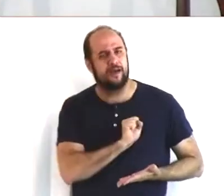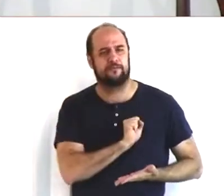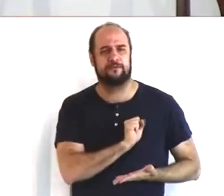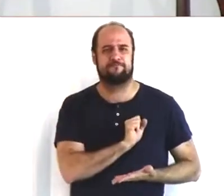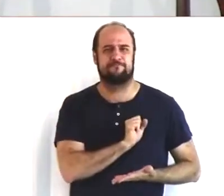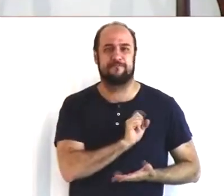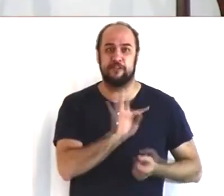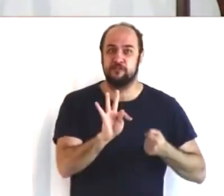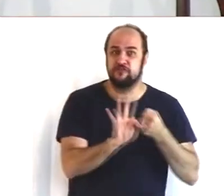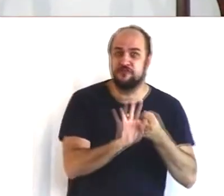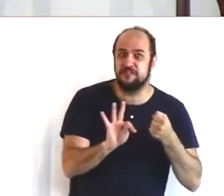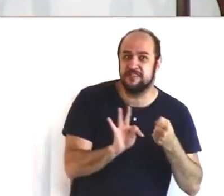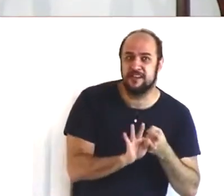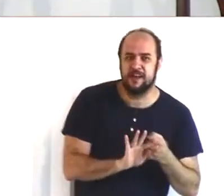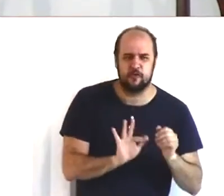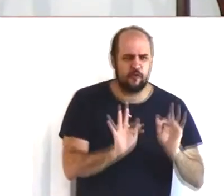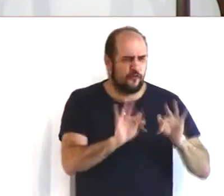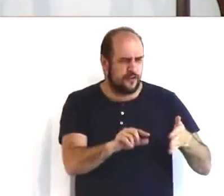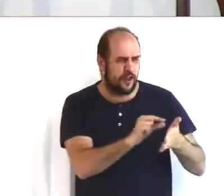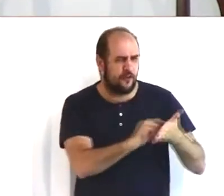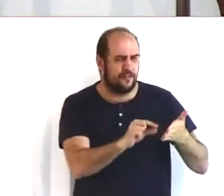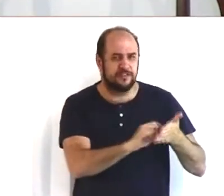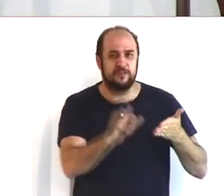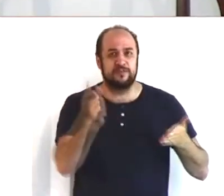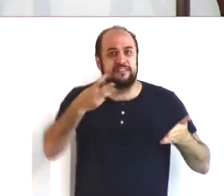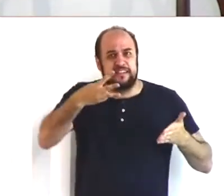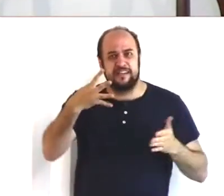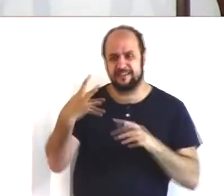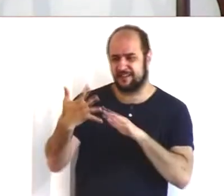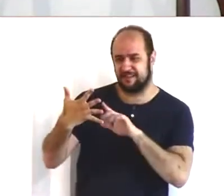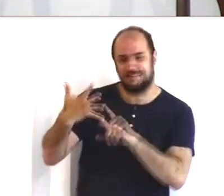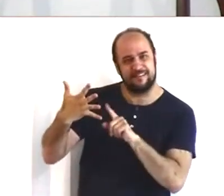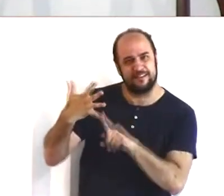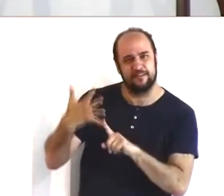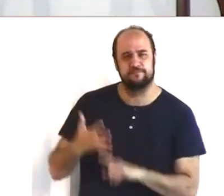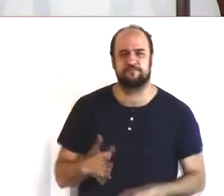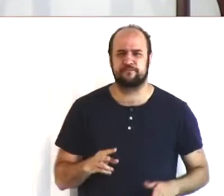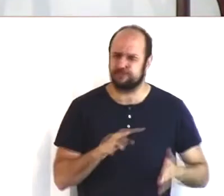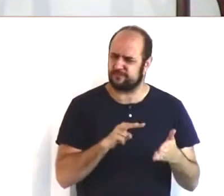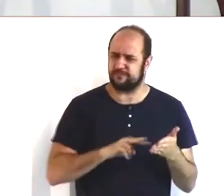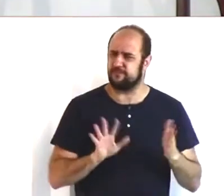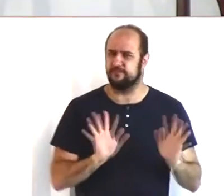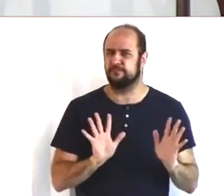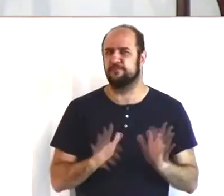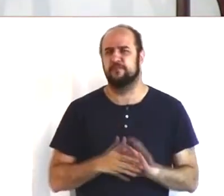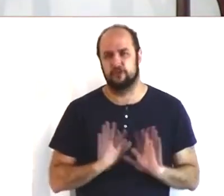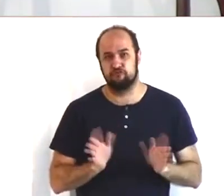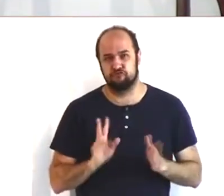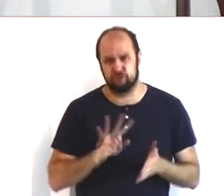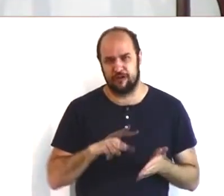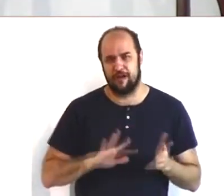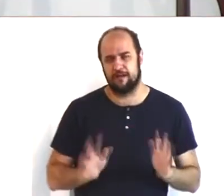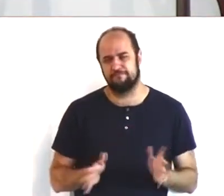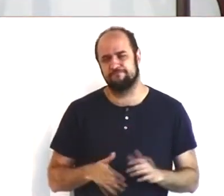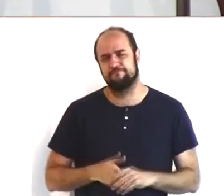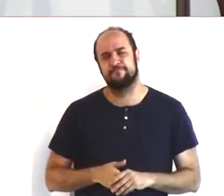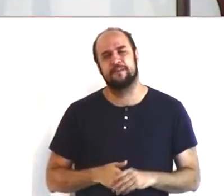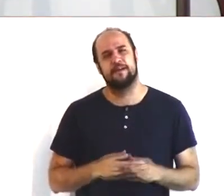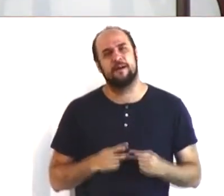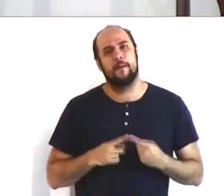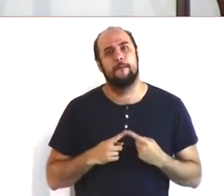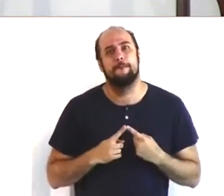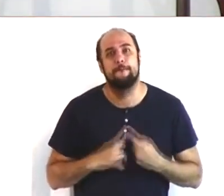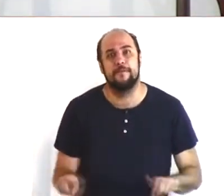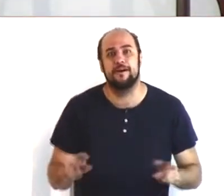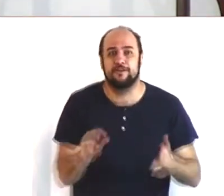maravilhosa também, está dos versículos 13 ao versículo 18. Eu não vou ler tudo isso, esses versículos, mas